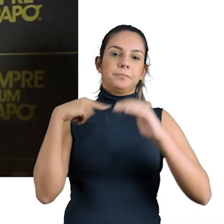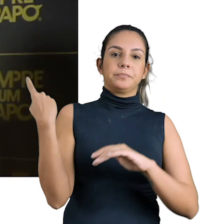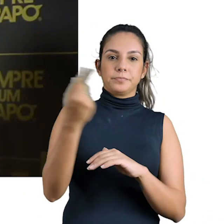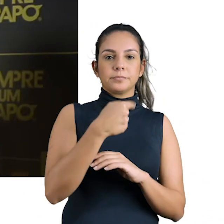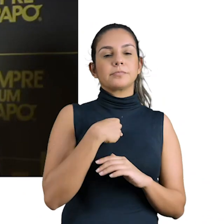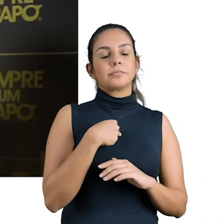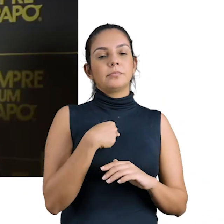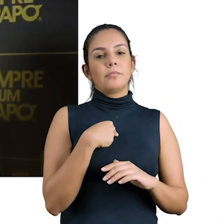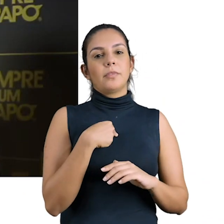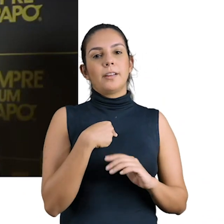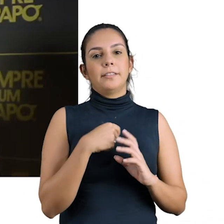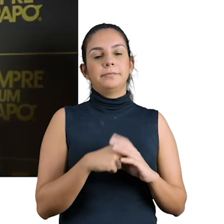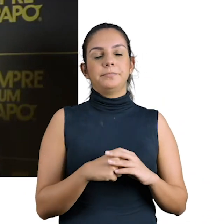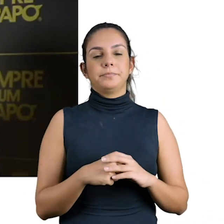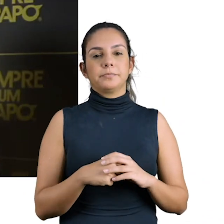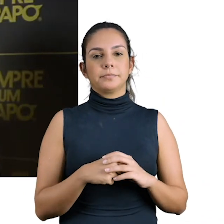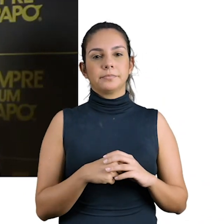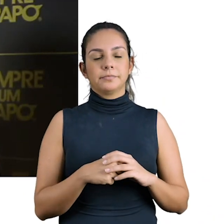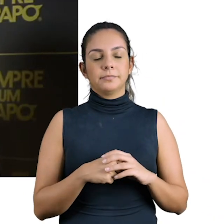os nossos